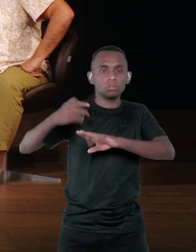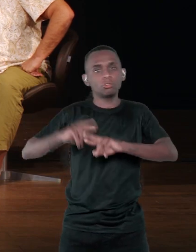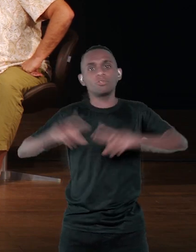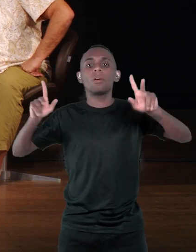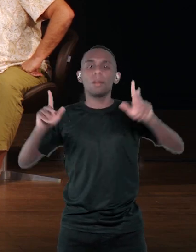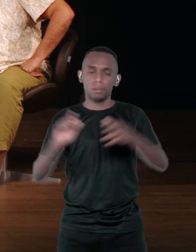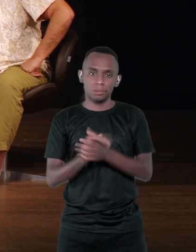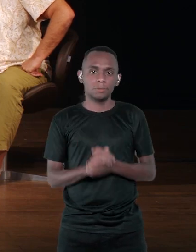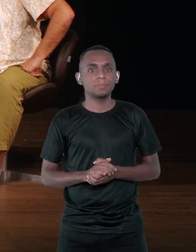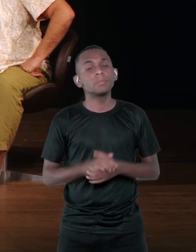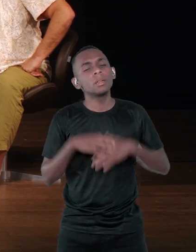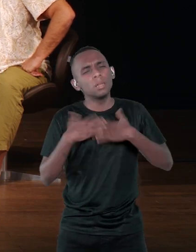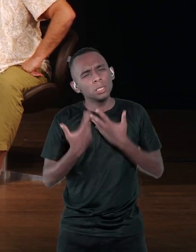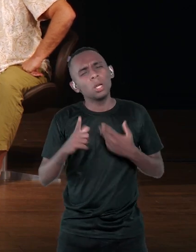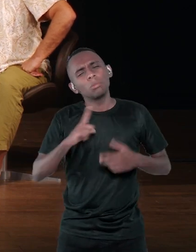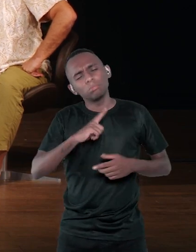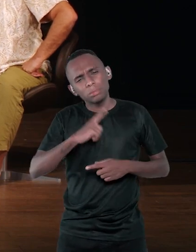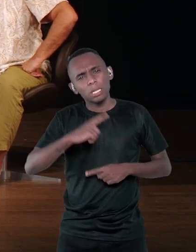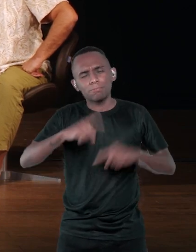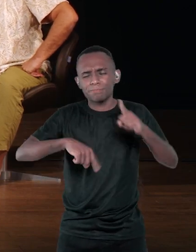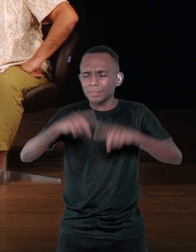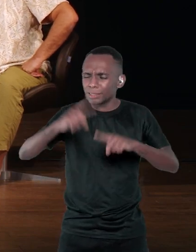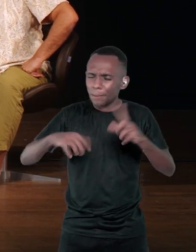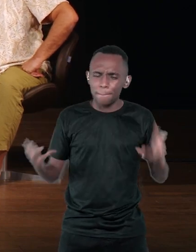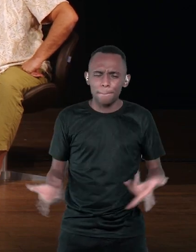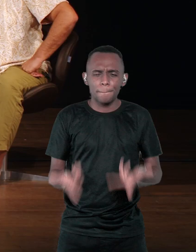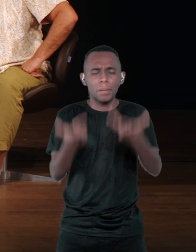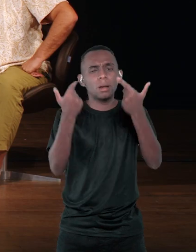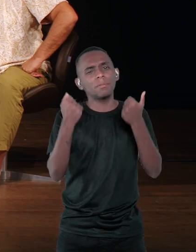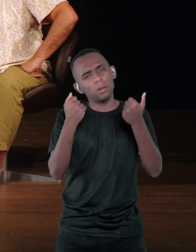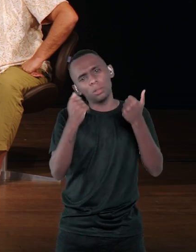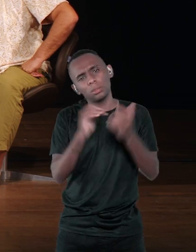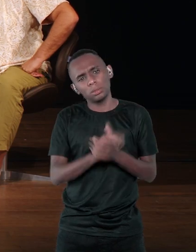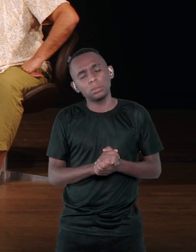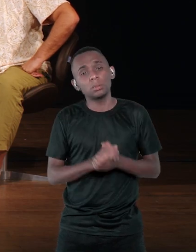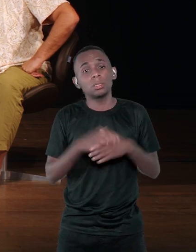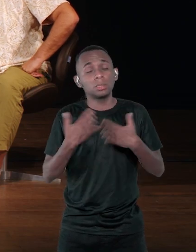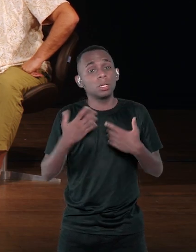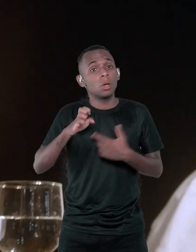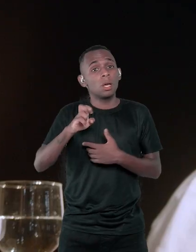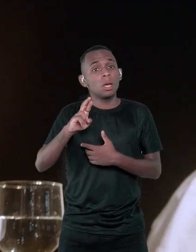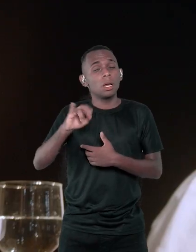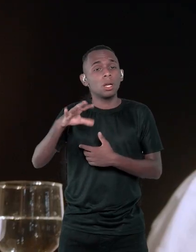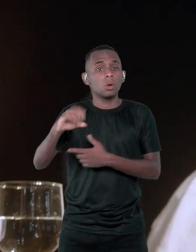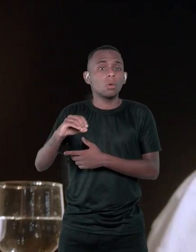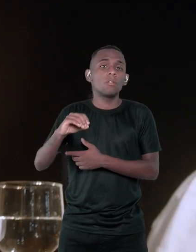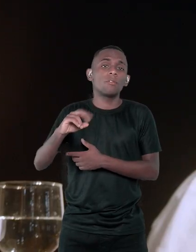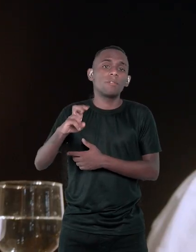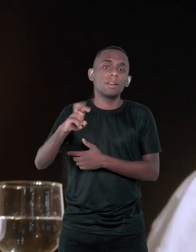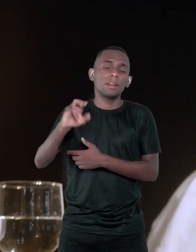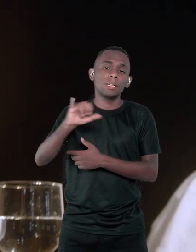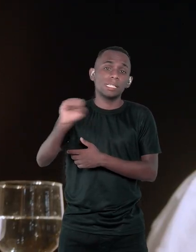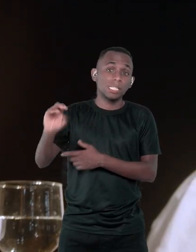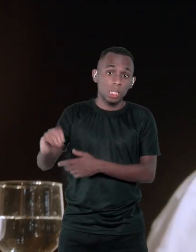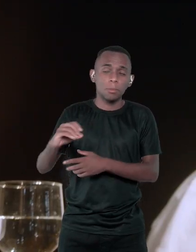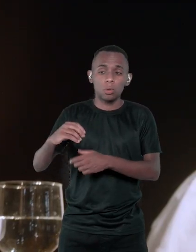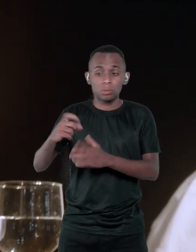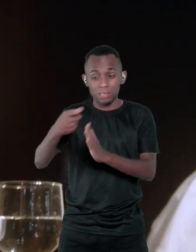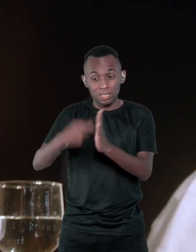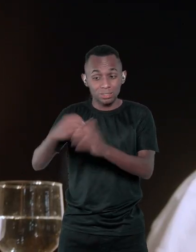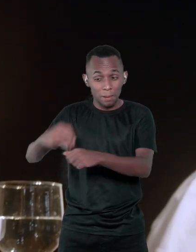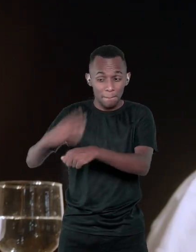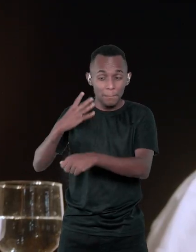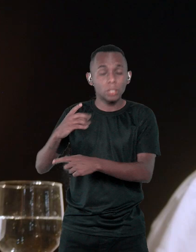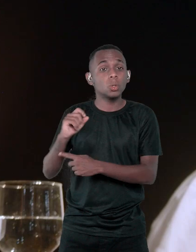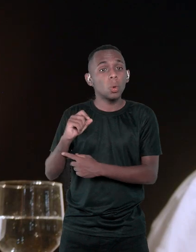Então, a gente tem materiais incríveis. Agora mesmo estou relendo Érico Veríssimo, e a nora dele me mandou um texto maravilhoso